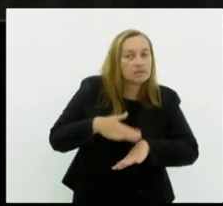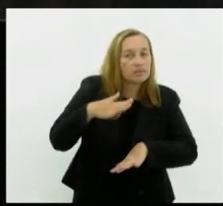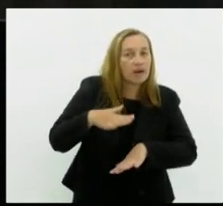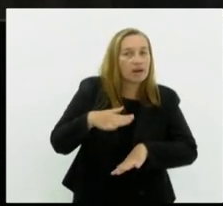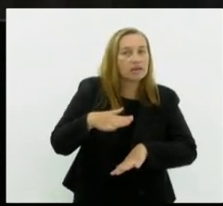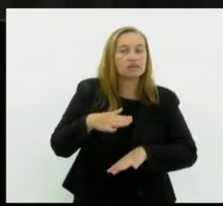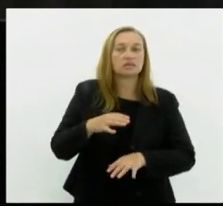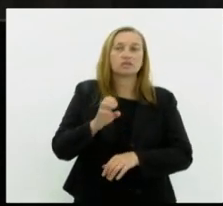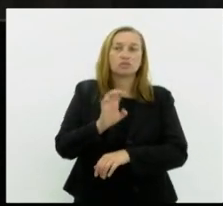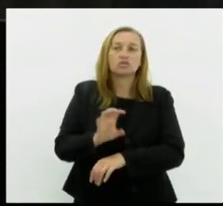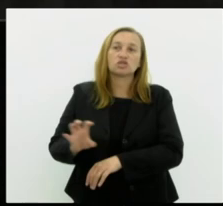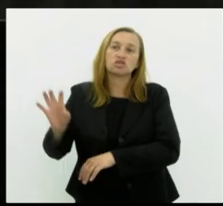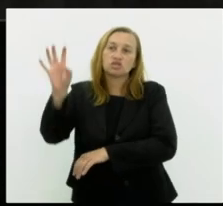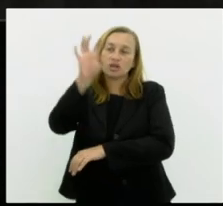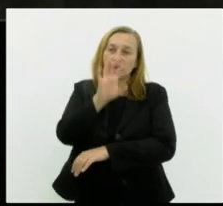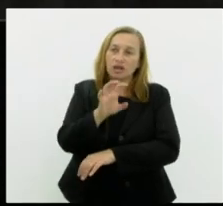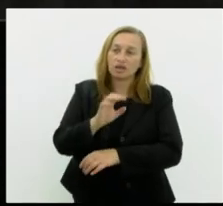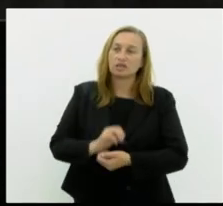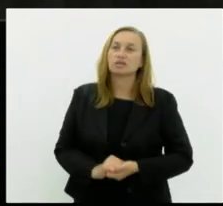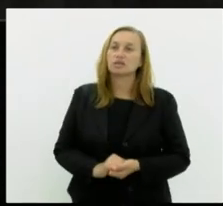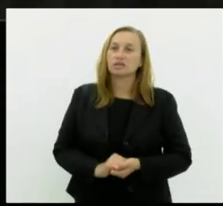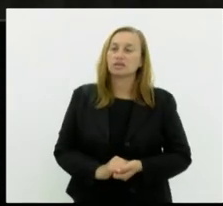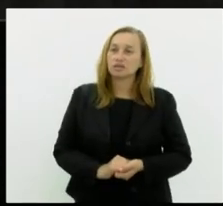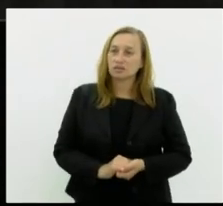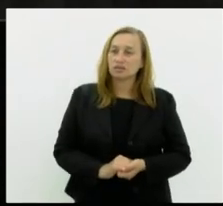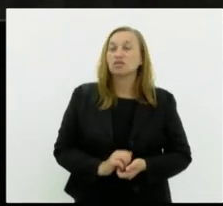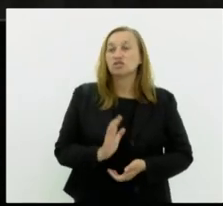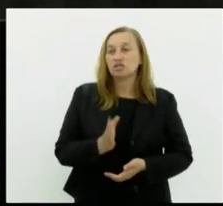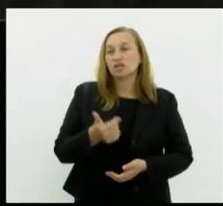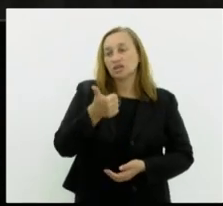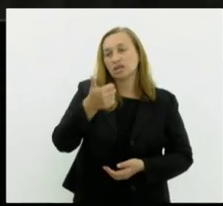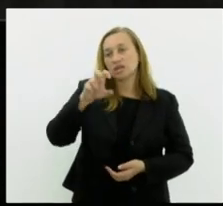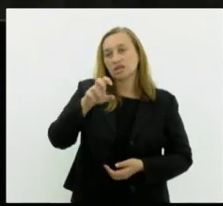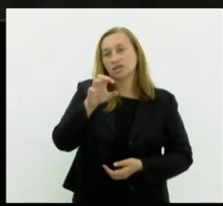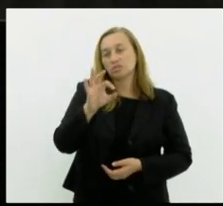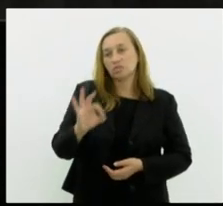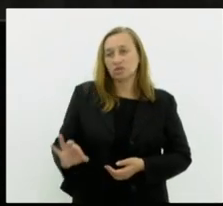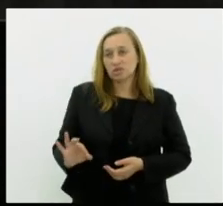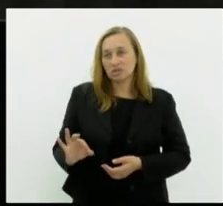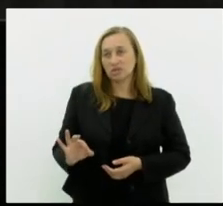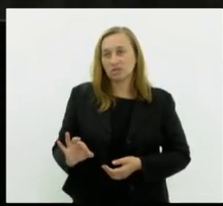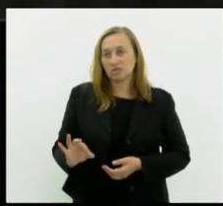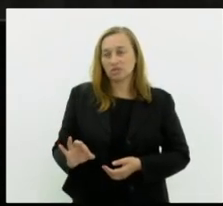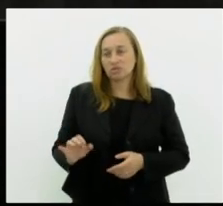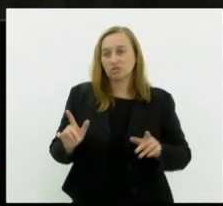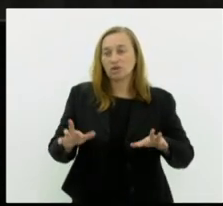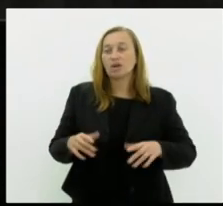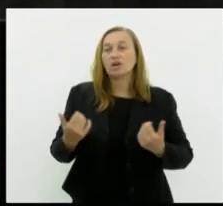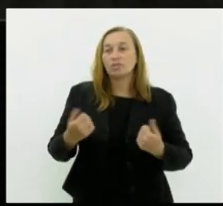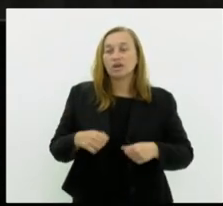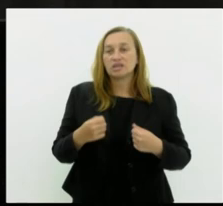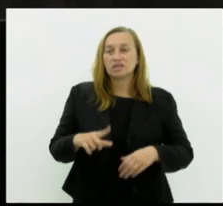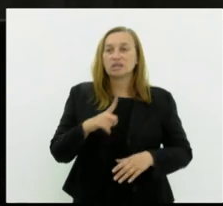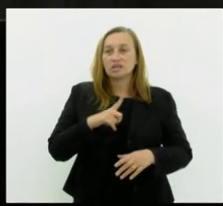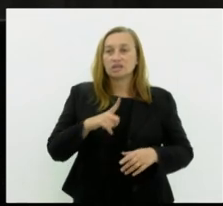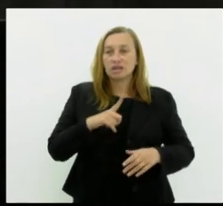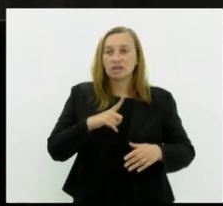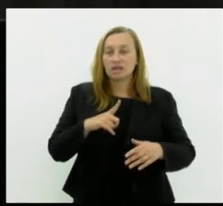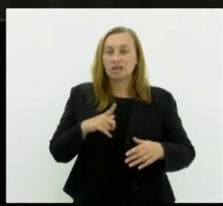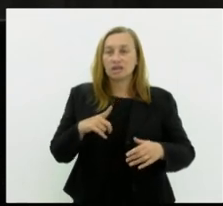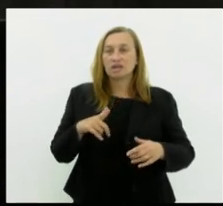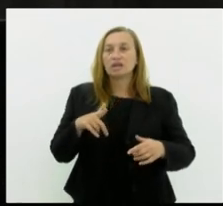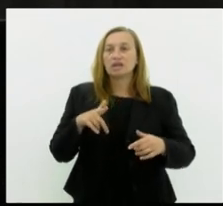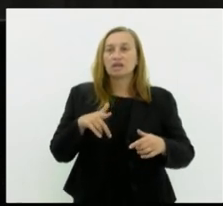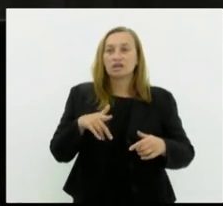eles aplicam, que em tempos atuais já dá 15% de diferença. Então tem que ter pelo menos esse corte no total